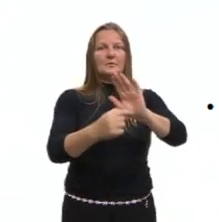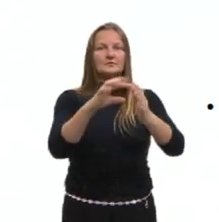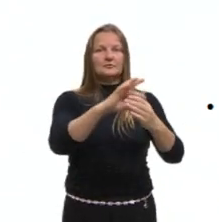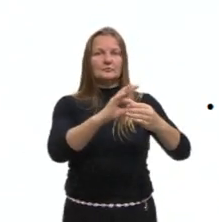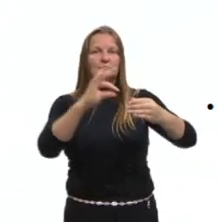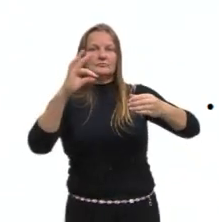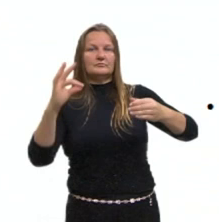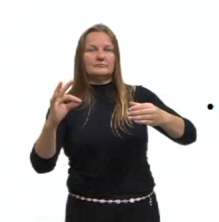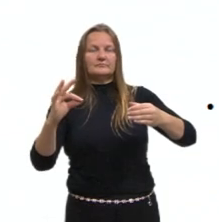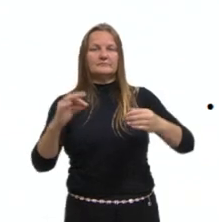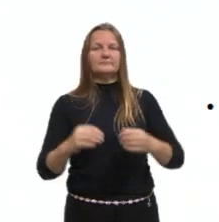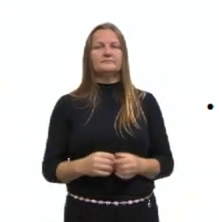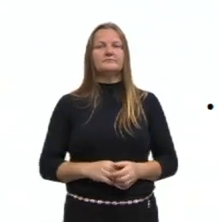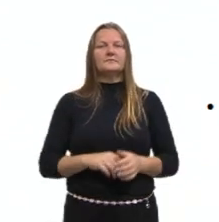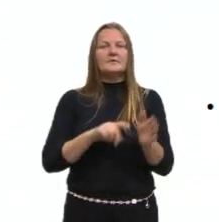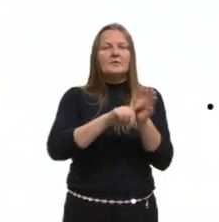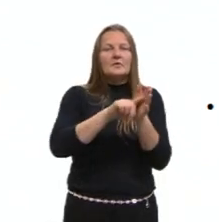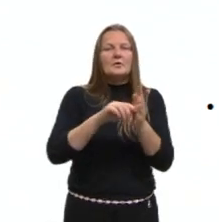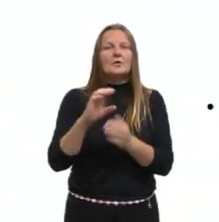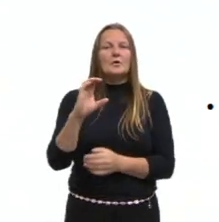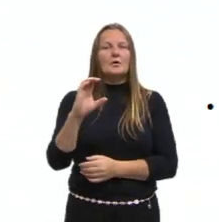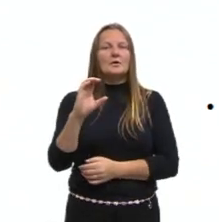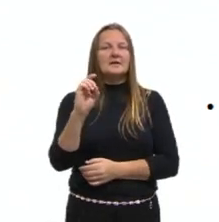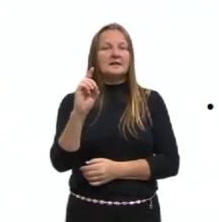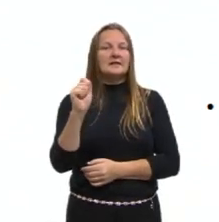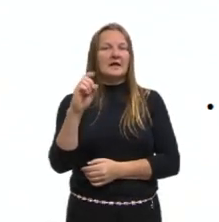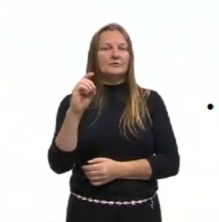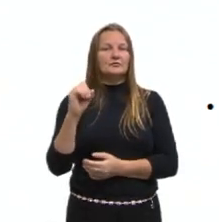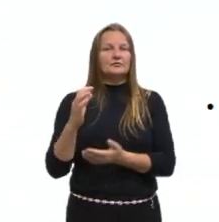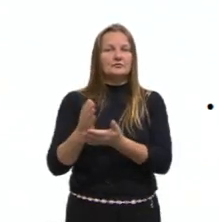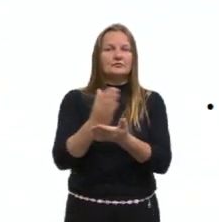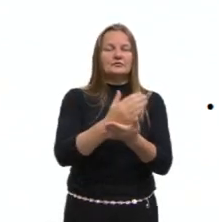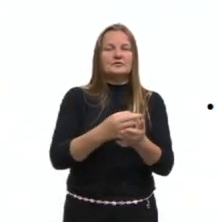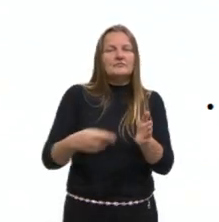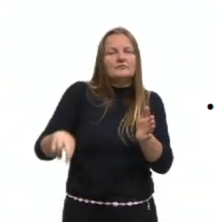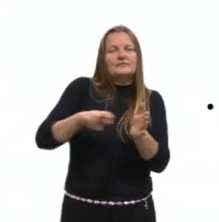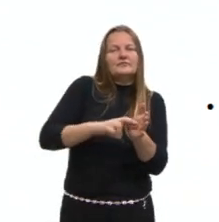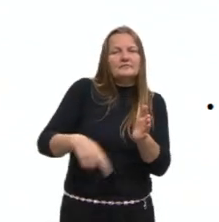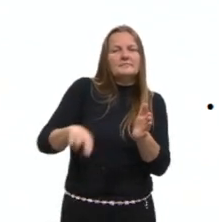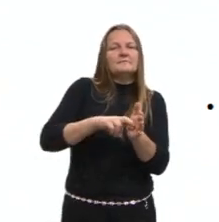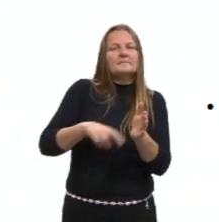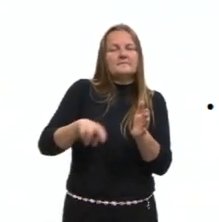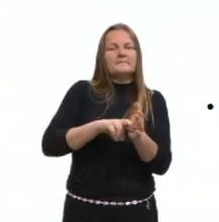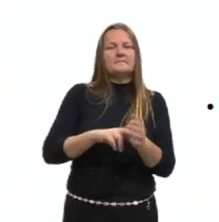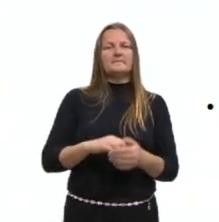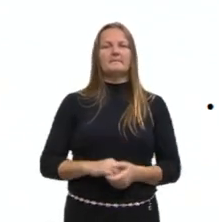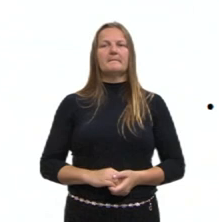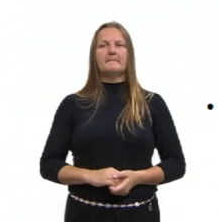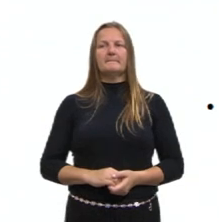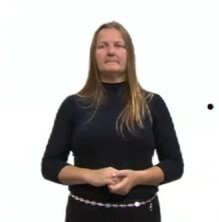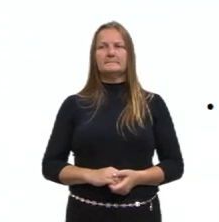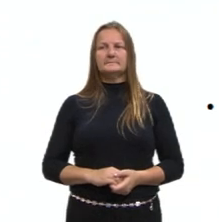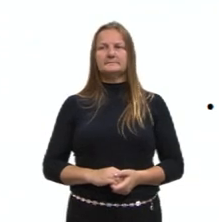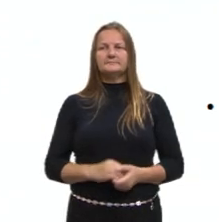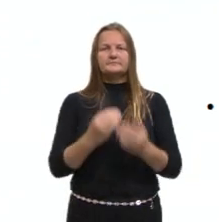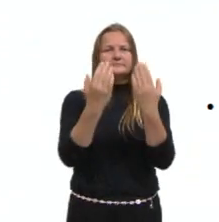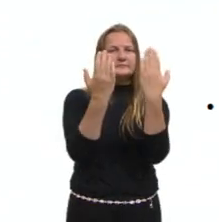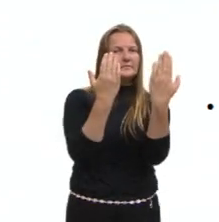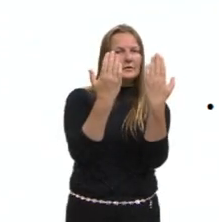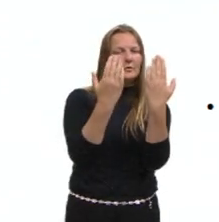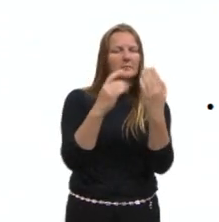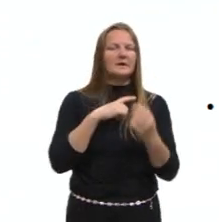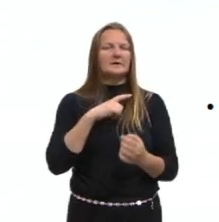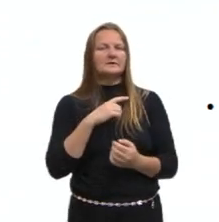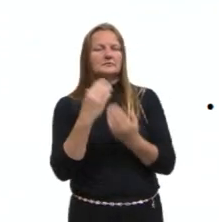Então isso é através de coleta de dados e revisão revisão de quem já fez isso aí a gente compara com a